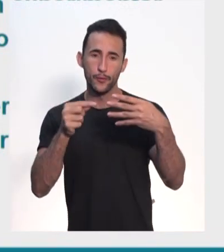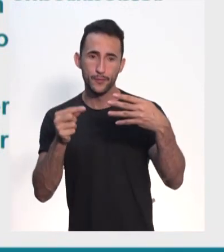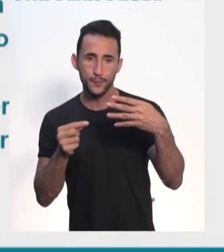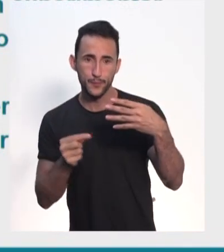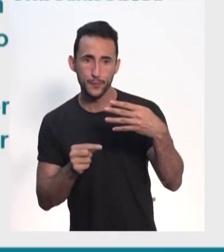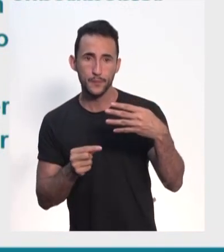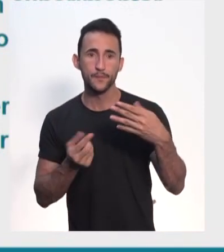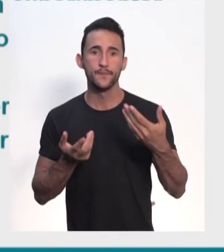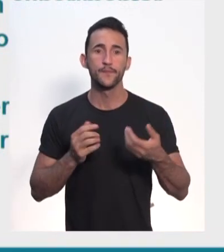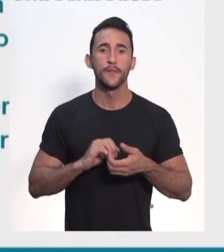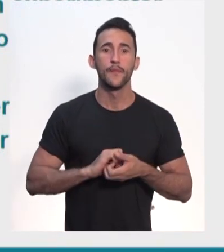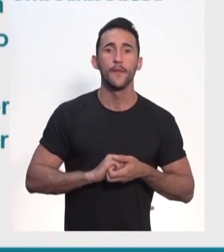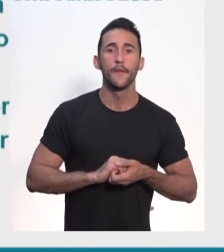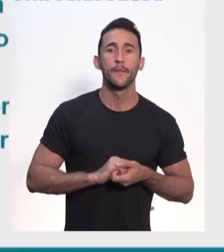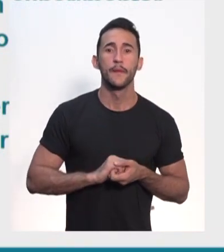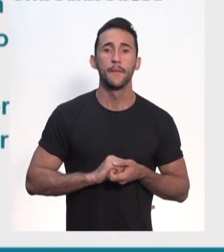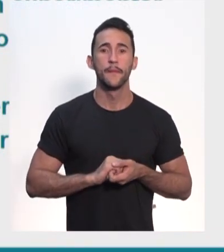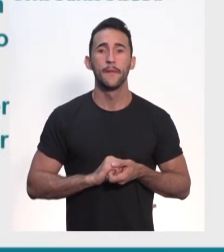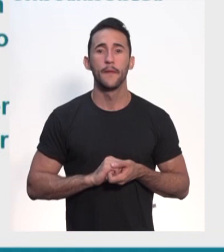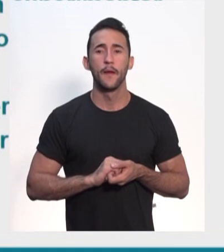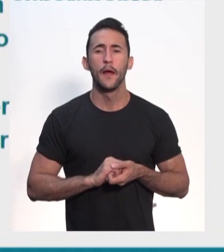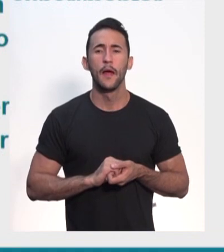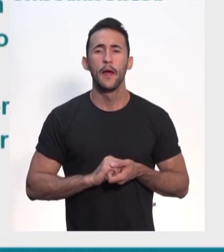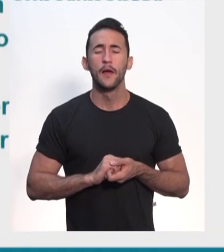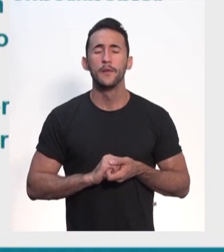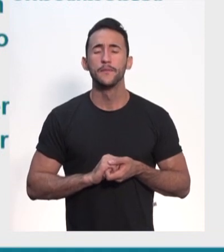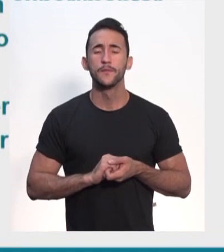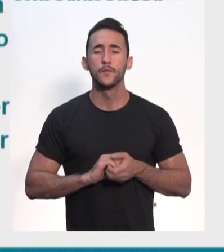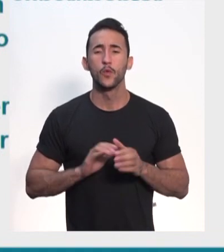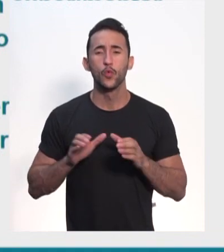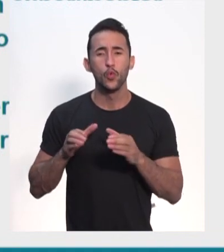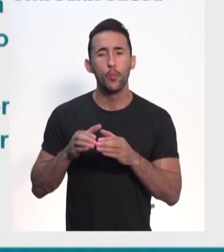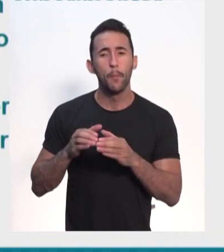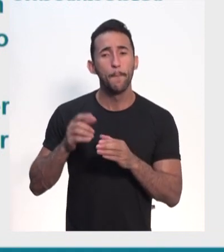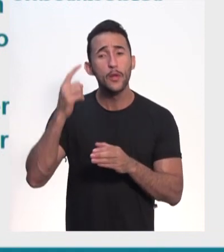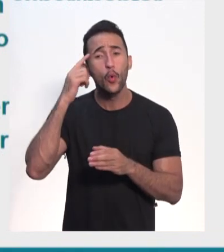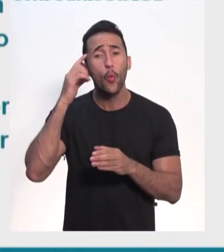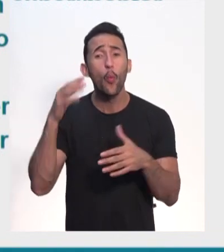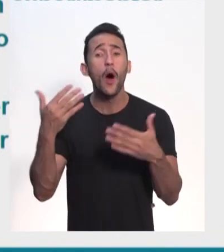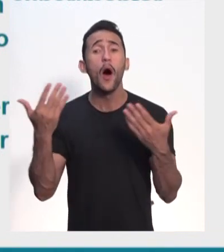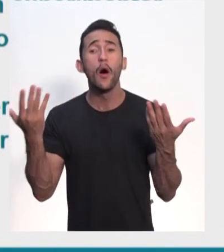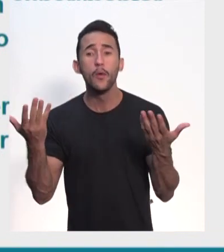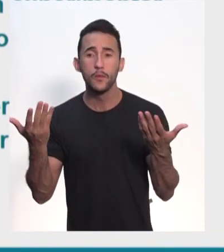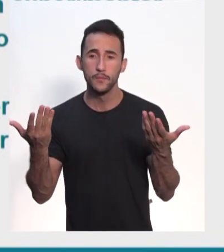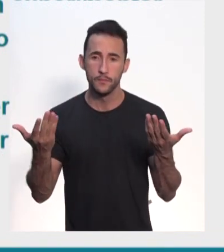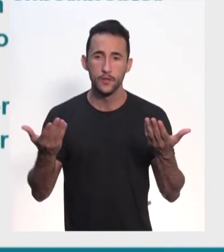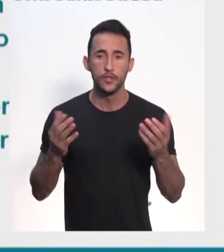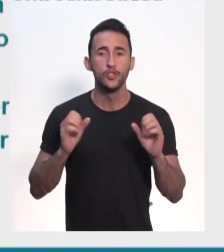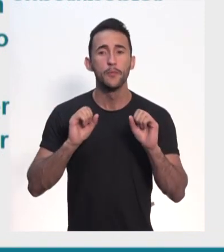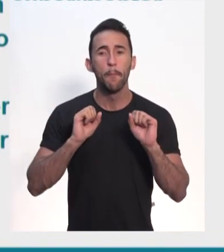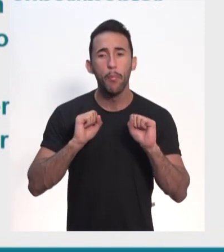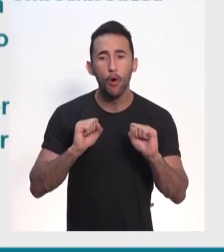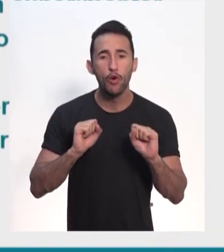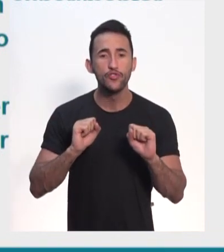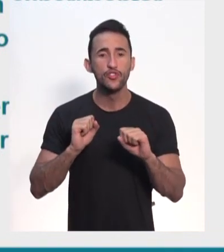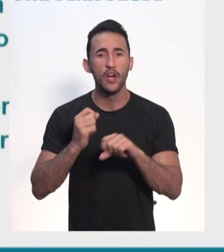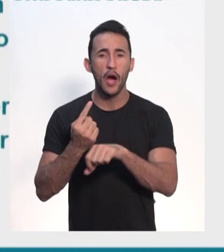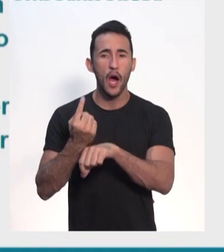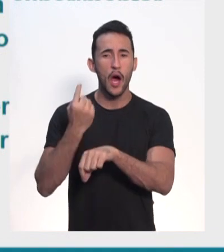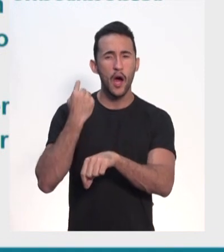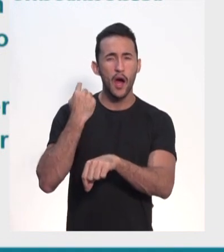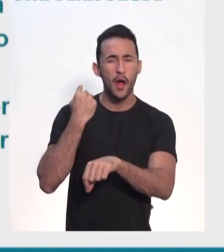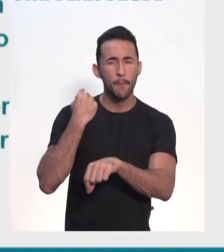todas as habilidades de arte para o primeiro bimestre são habilidades voltadas para a linguagem musical.